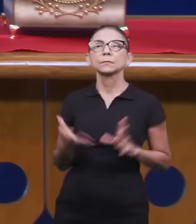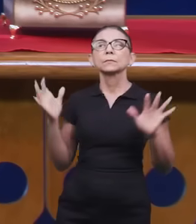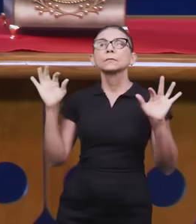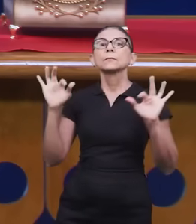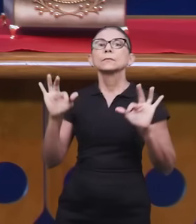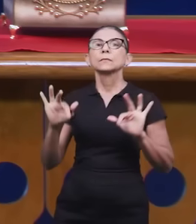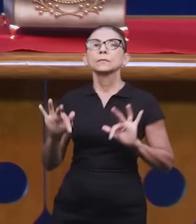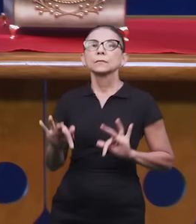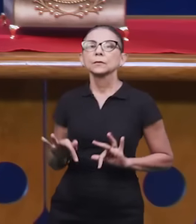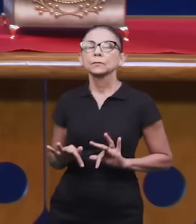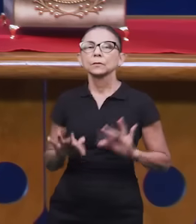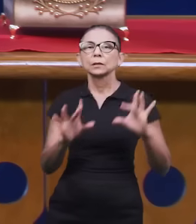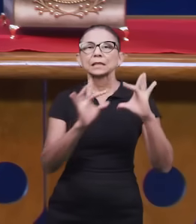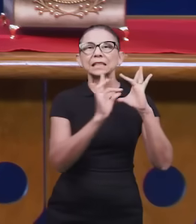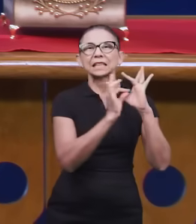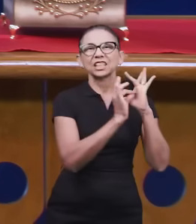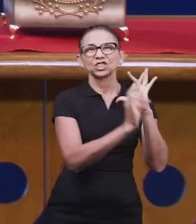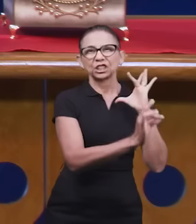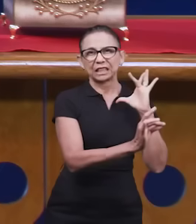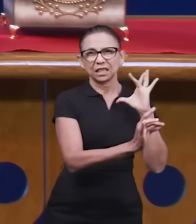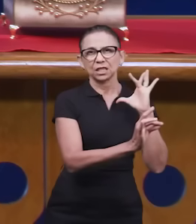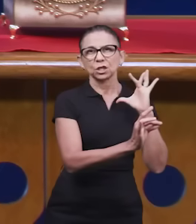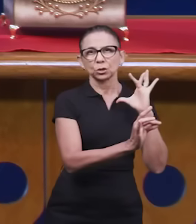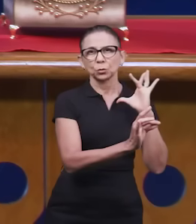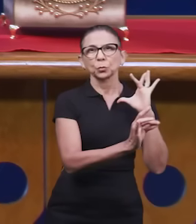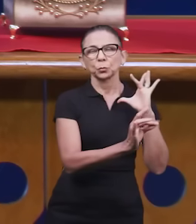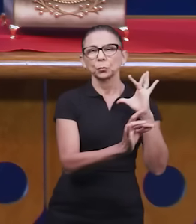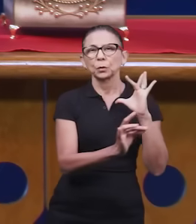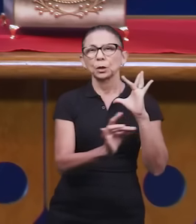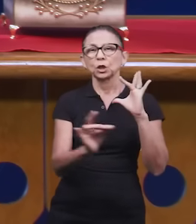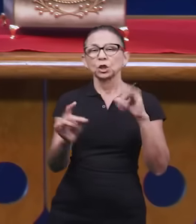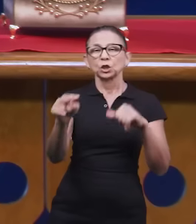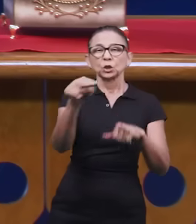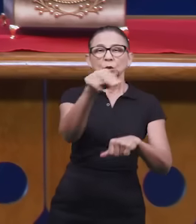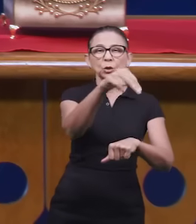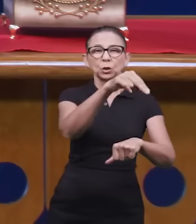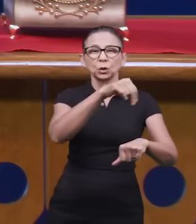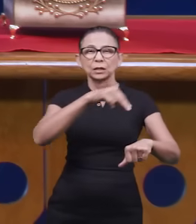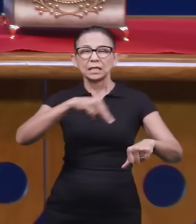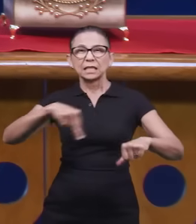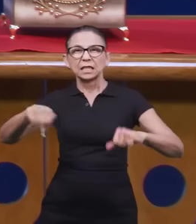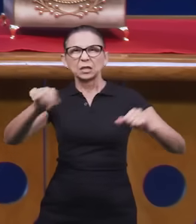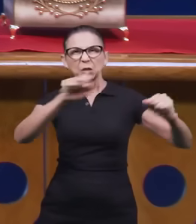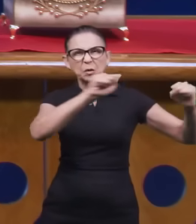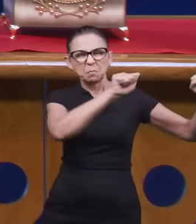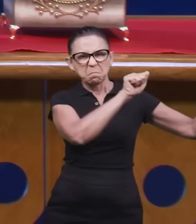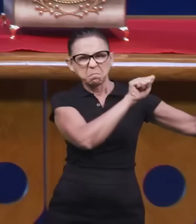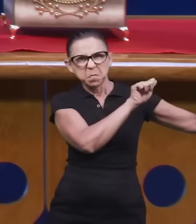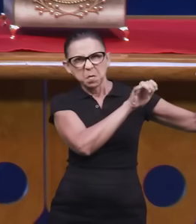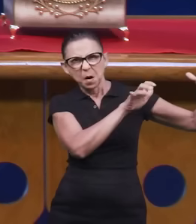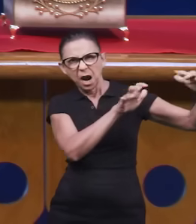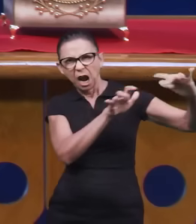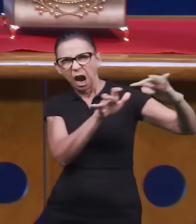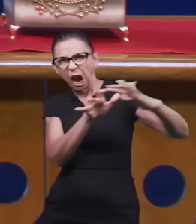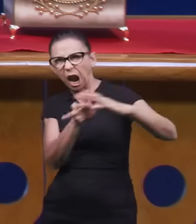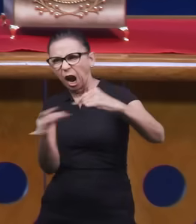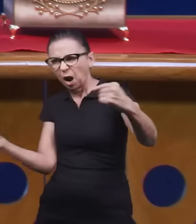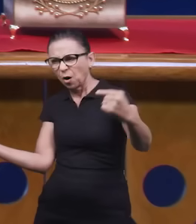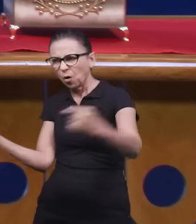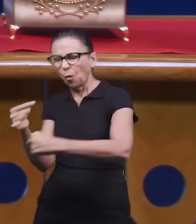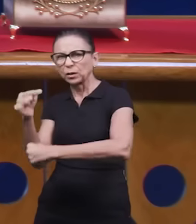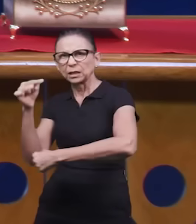no final de tudo, o anticristo junta as nações do mundo para fazer guerra contra Israel.